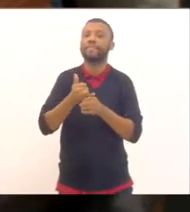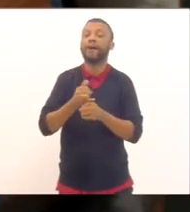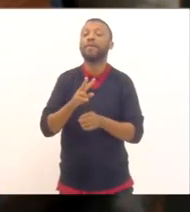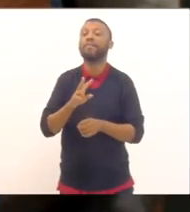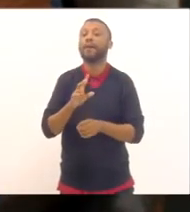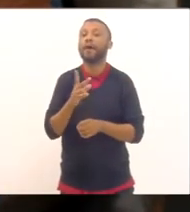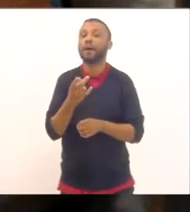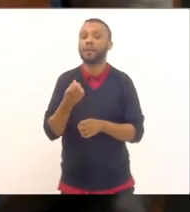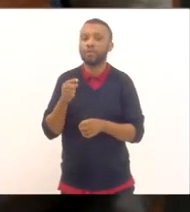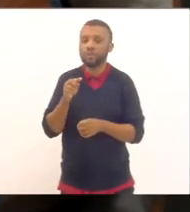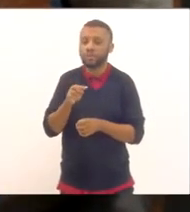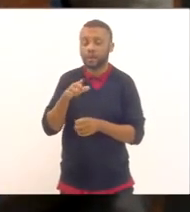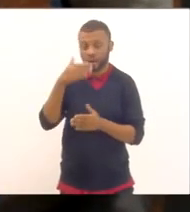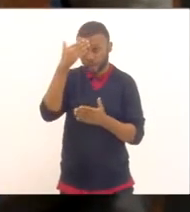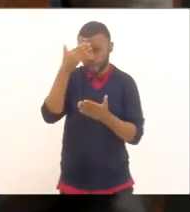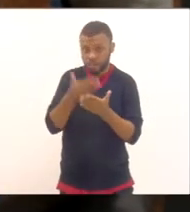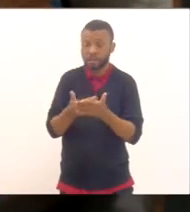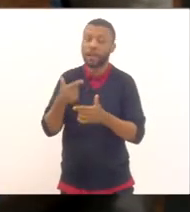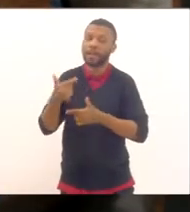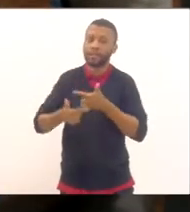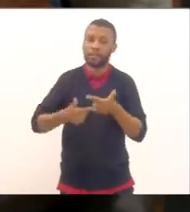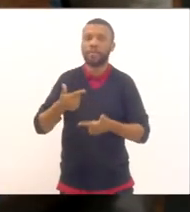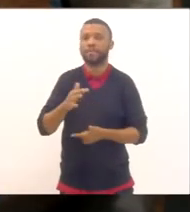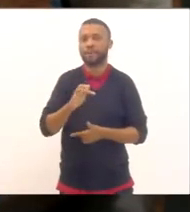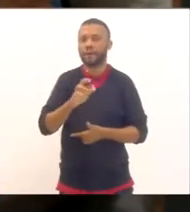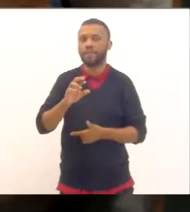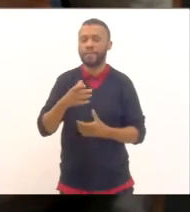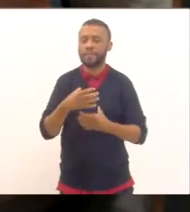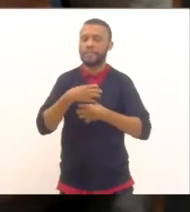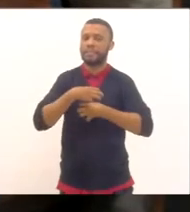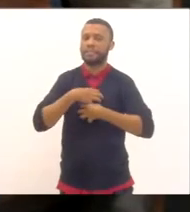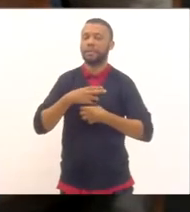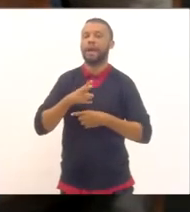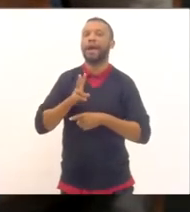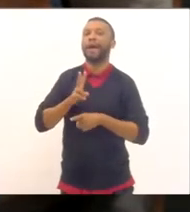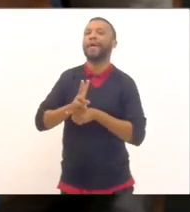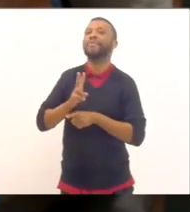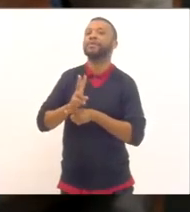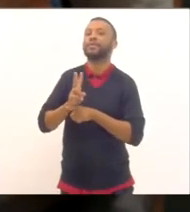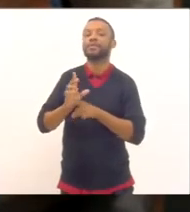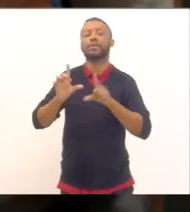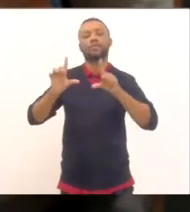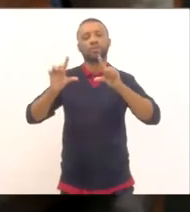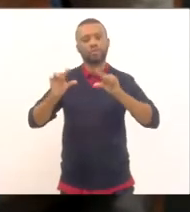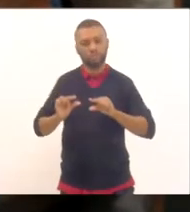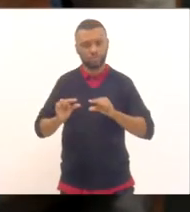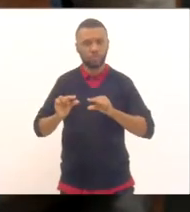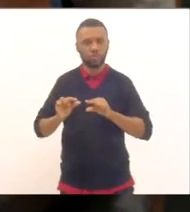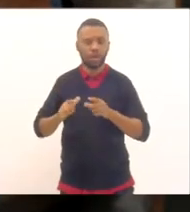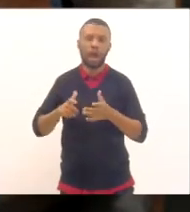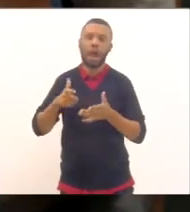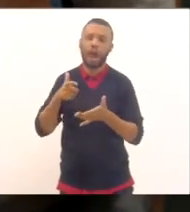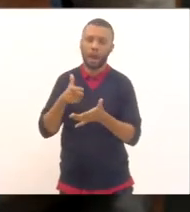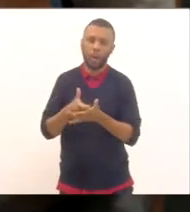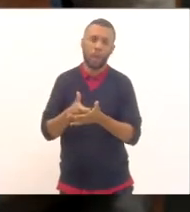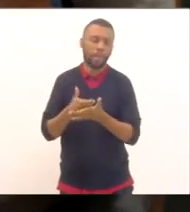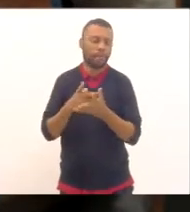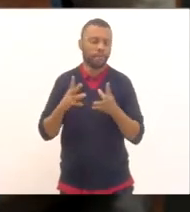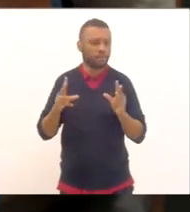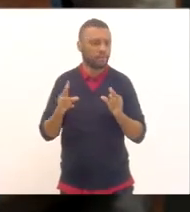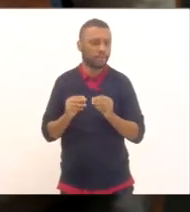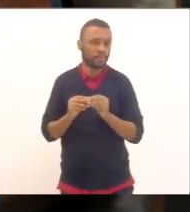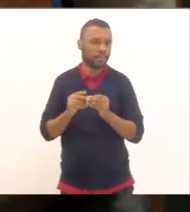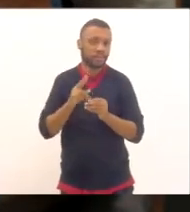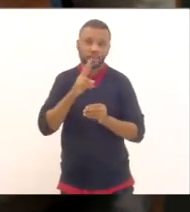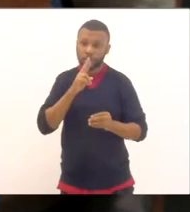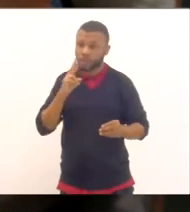atividade dos ferro velho tem tem sentido a fiscalização e tem diminuído a compra o que resulta